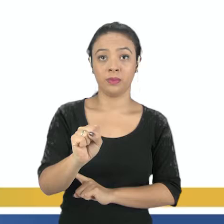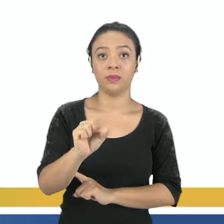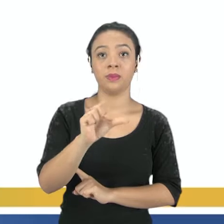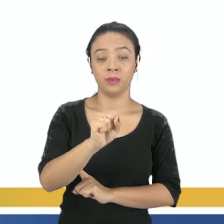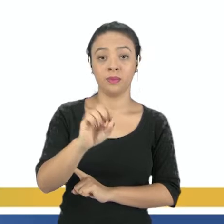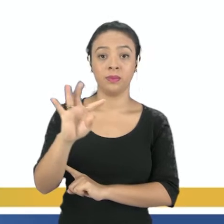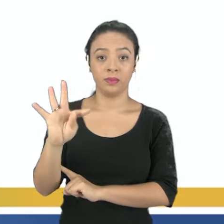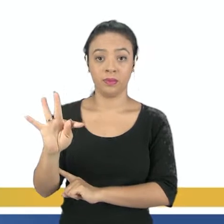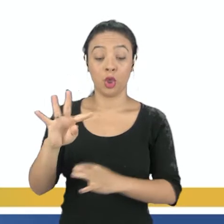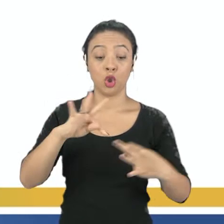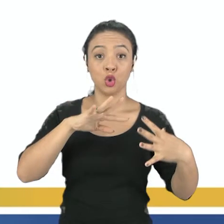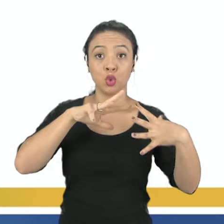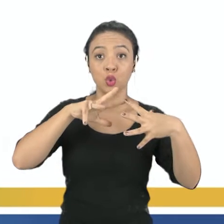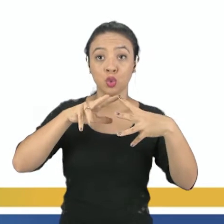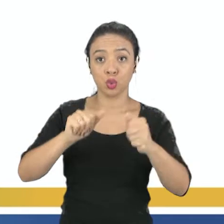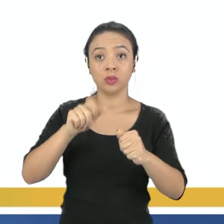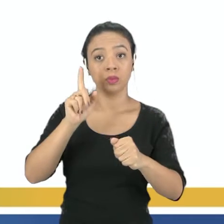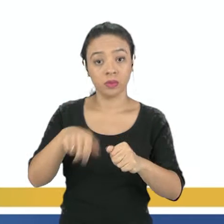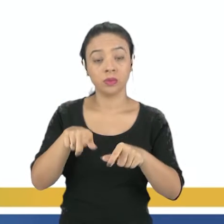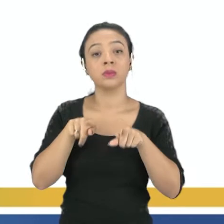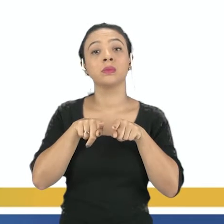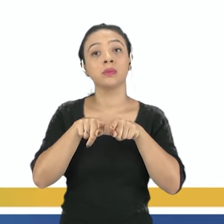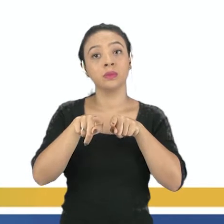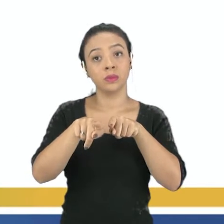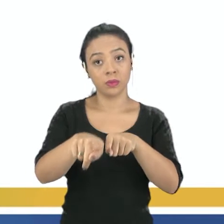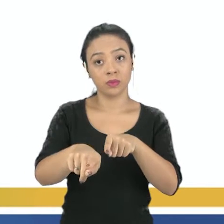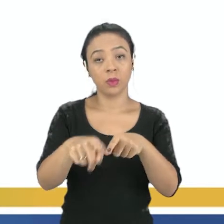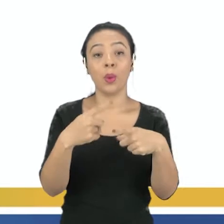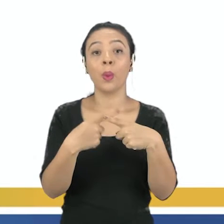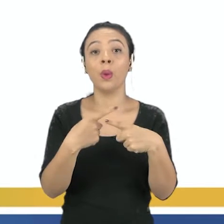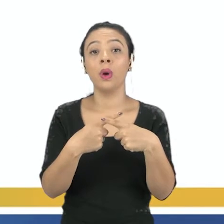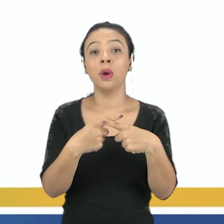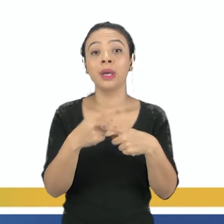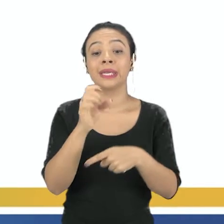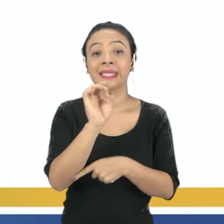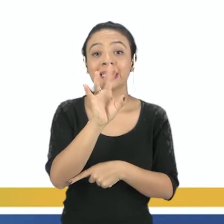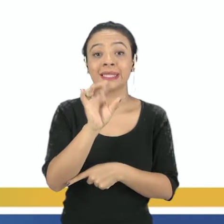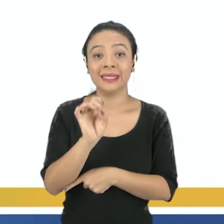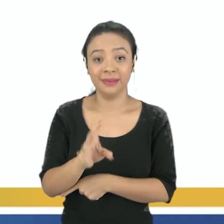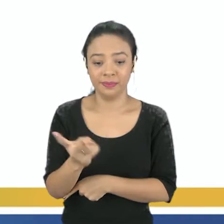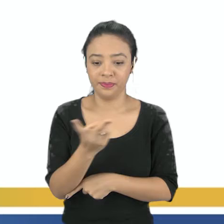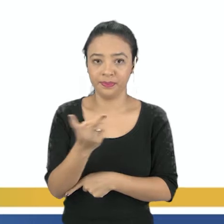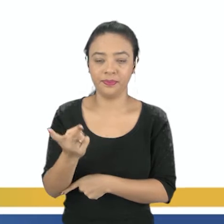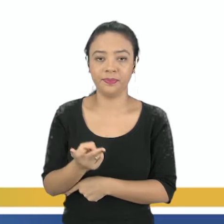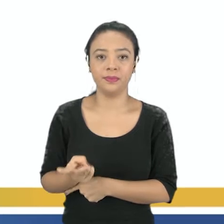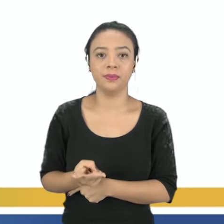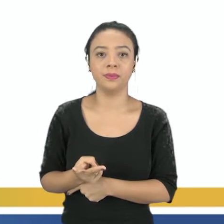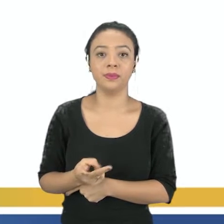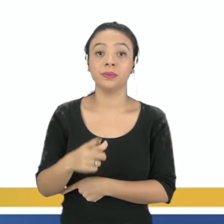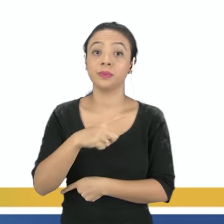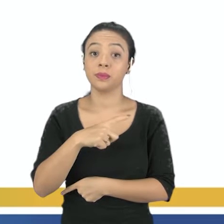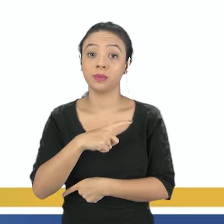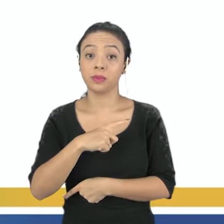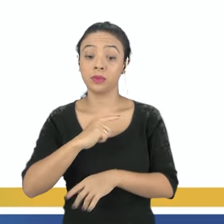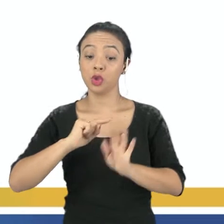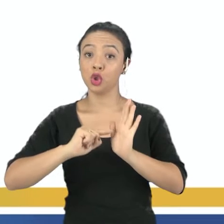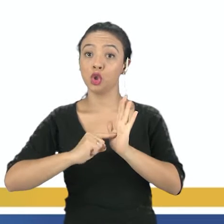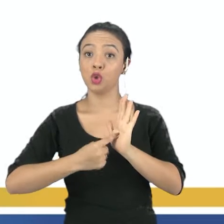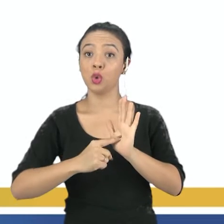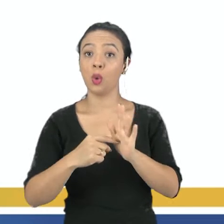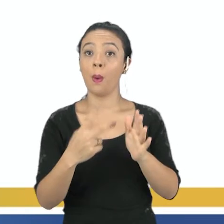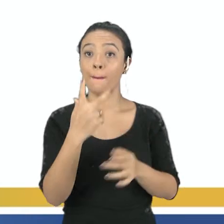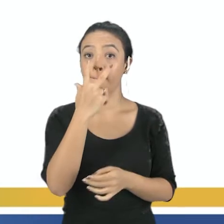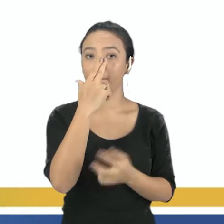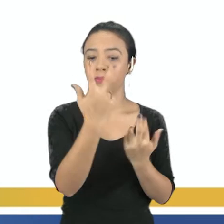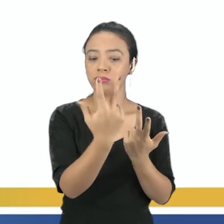o s t todos esses são consecutivos né Pois cada um desses party os ventos possui um ponto aí